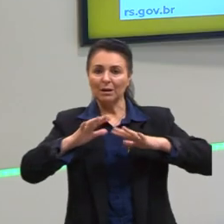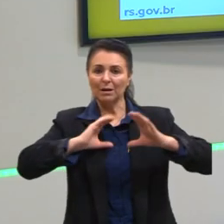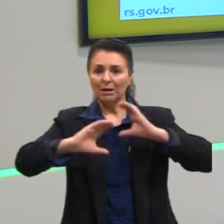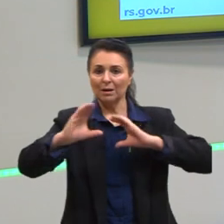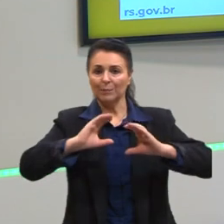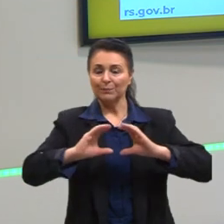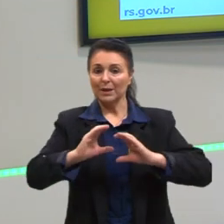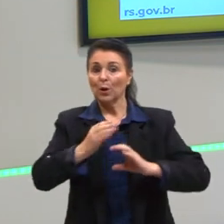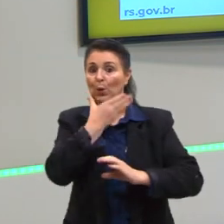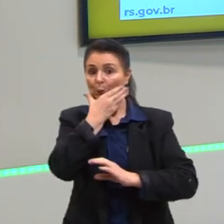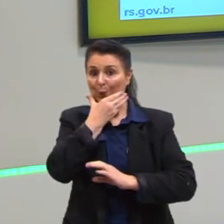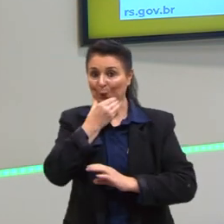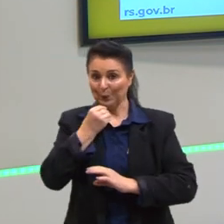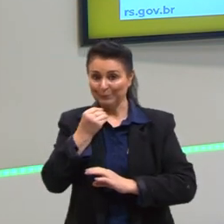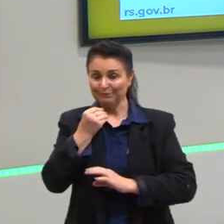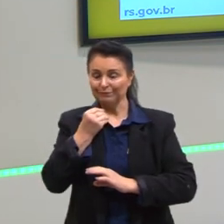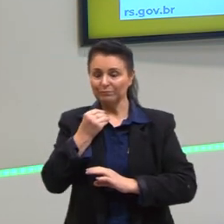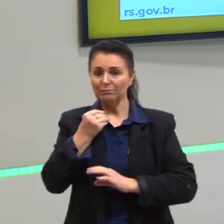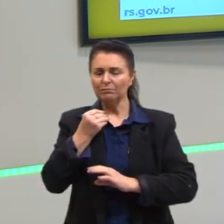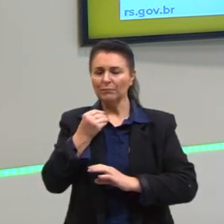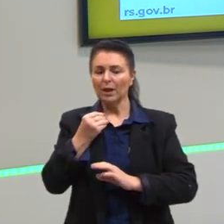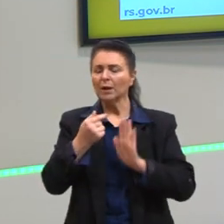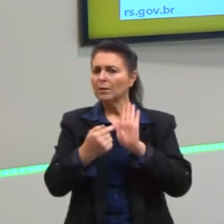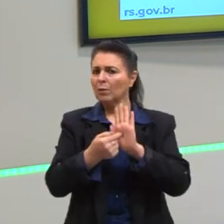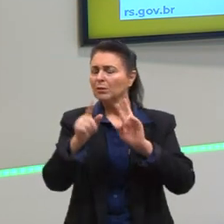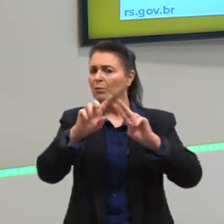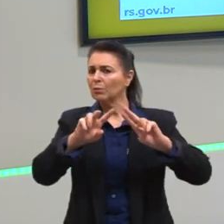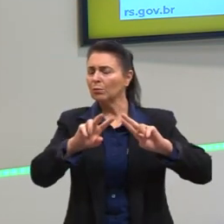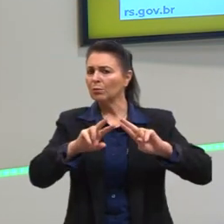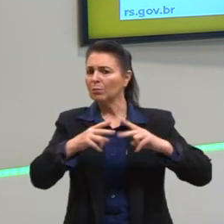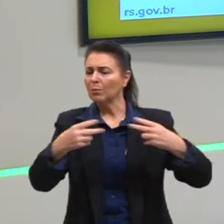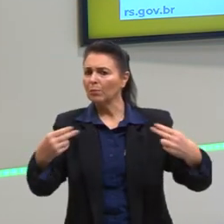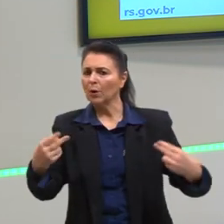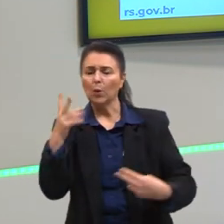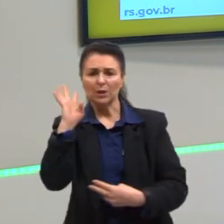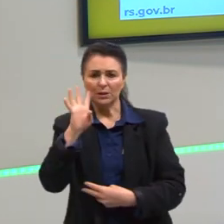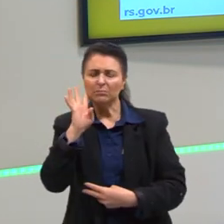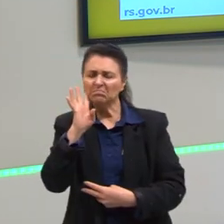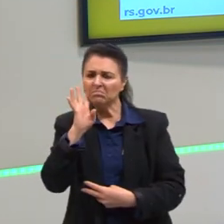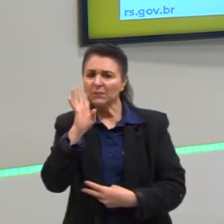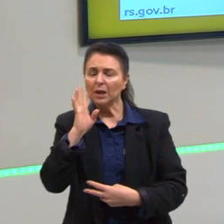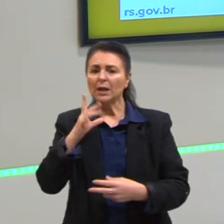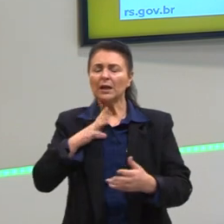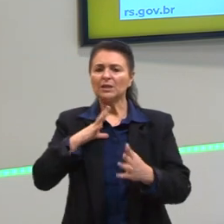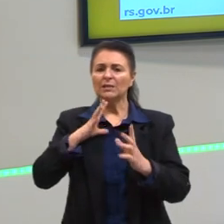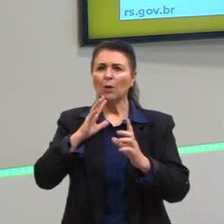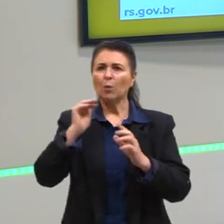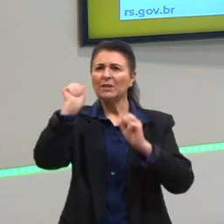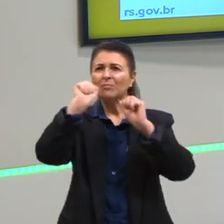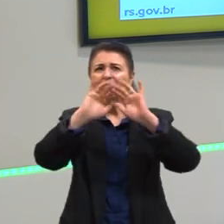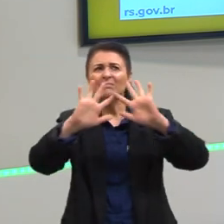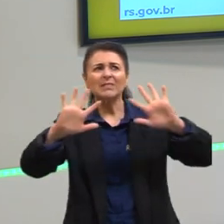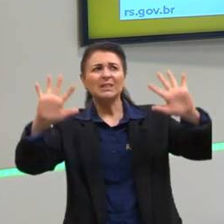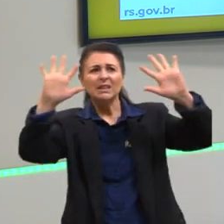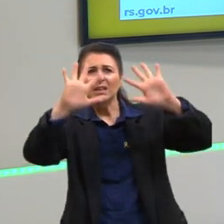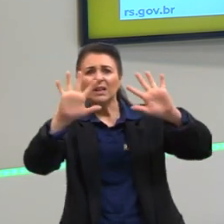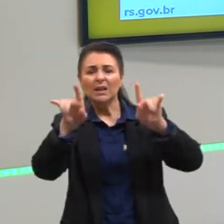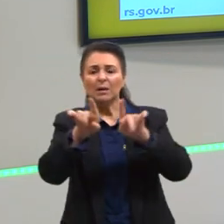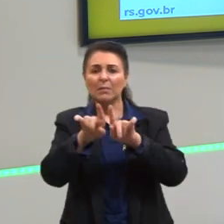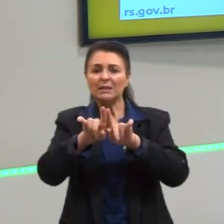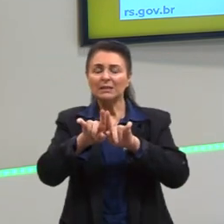traz uma coisa bacana ele tira essa discussão da dessa discussão e mental e traz para essa